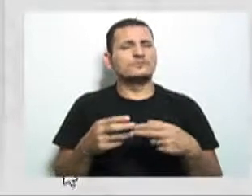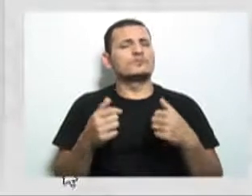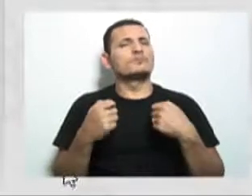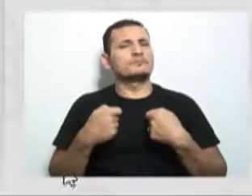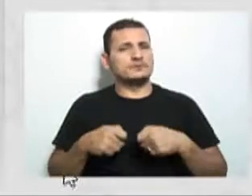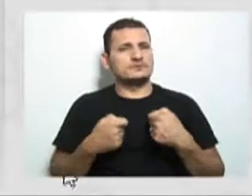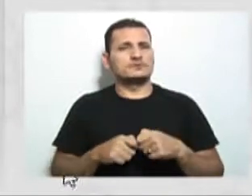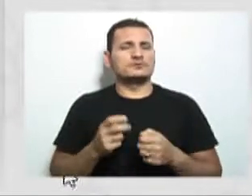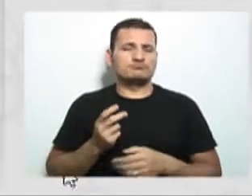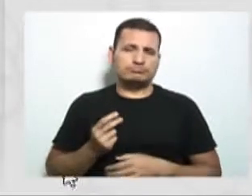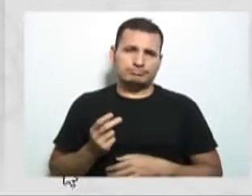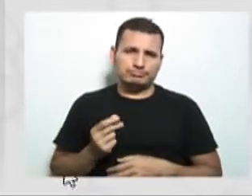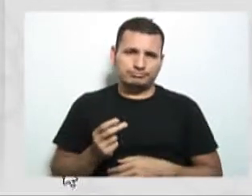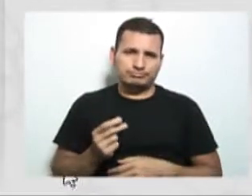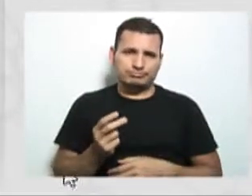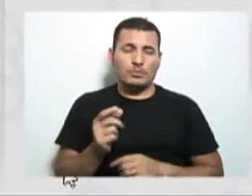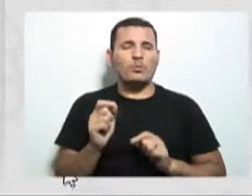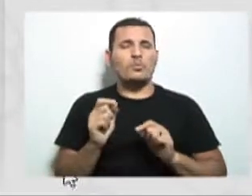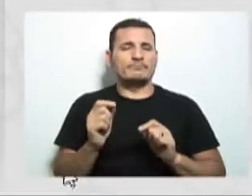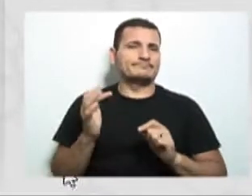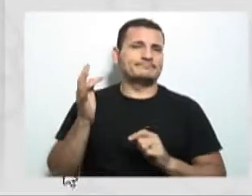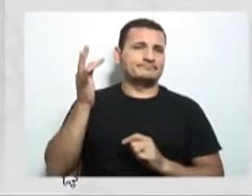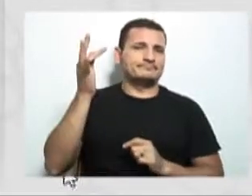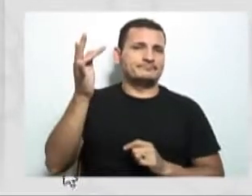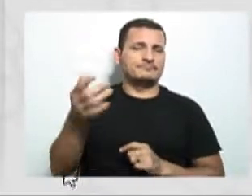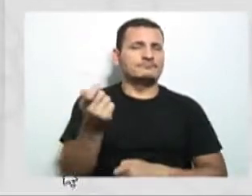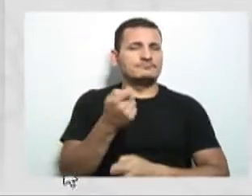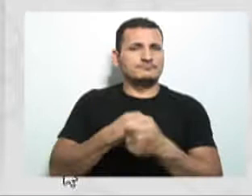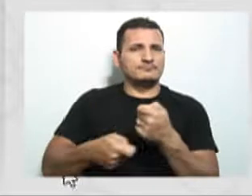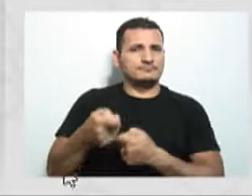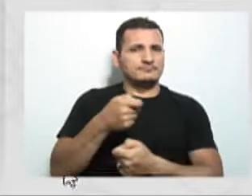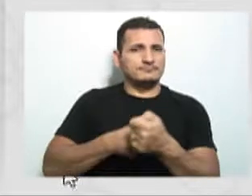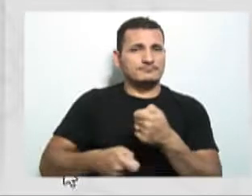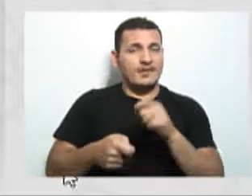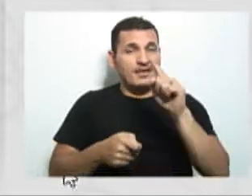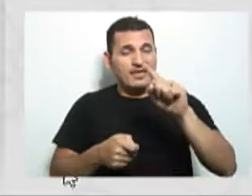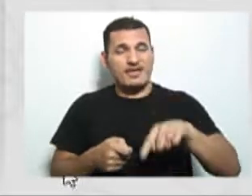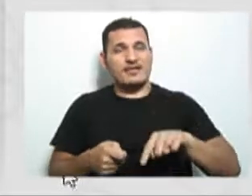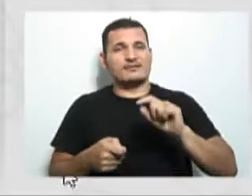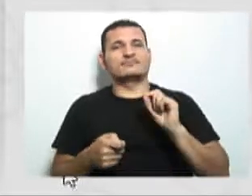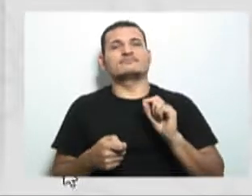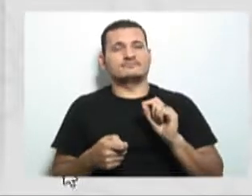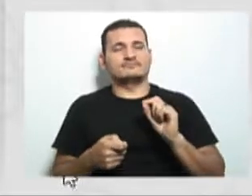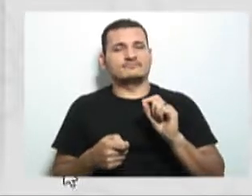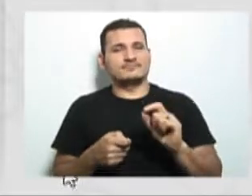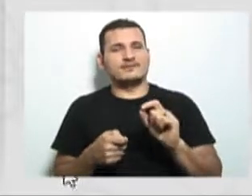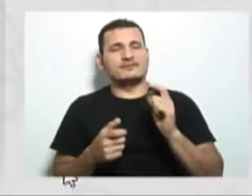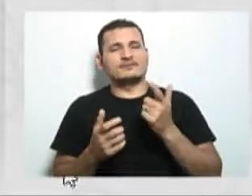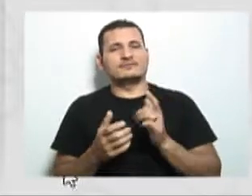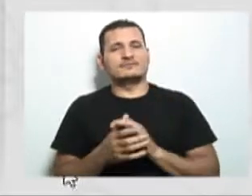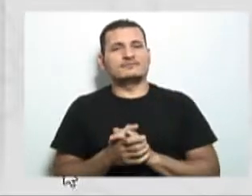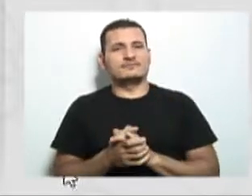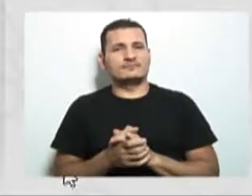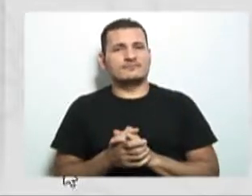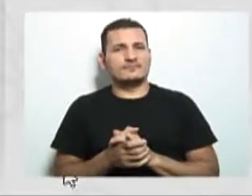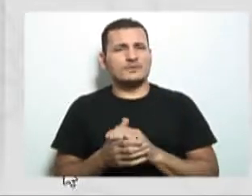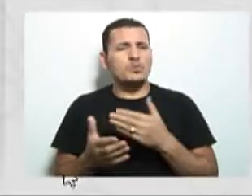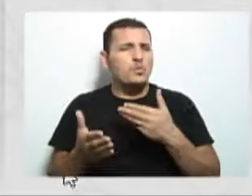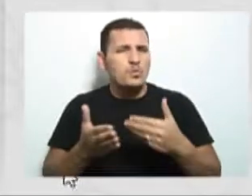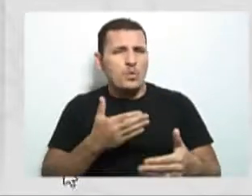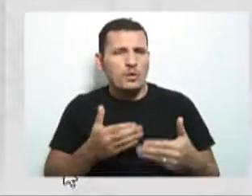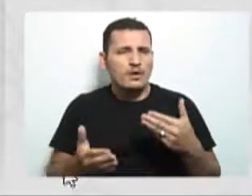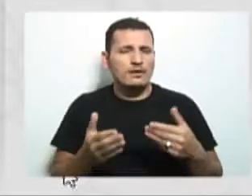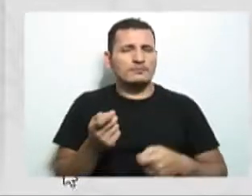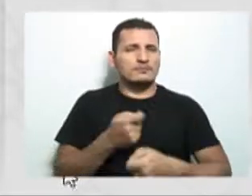para negociações futuras. A chave para qualquer negociação